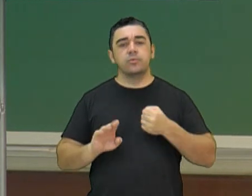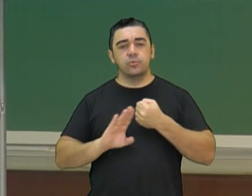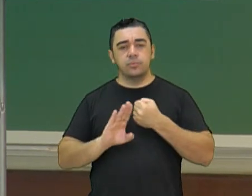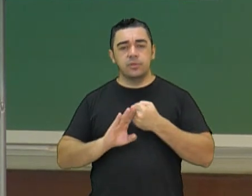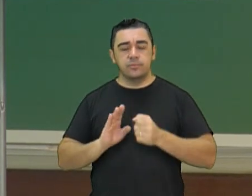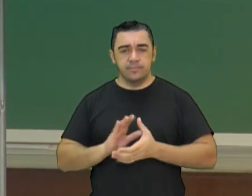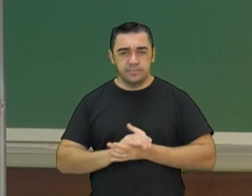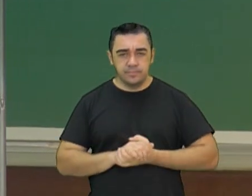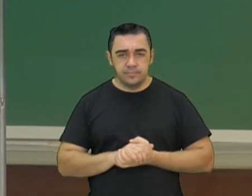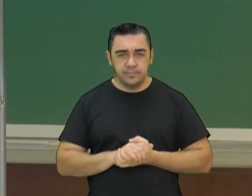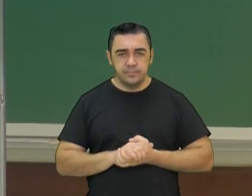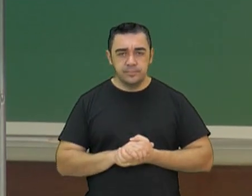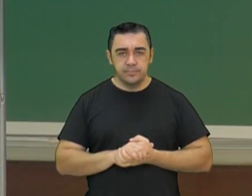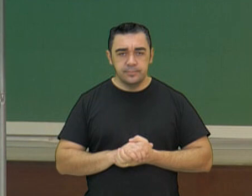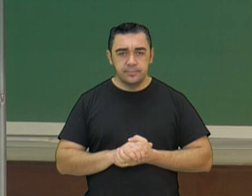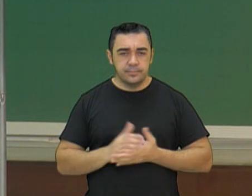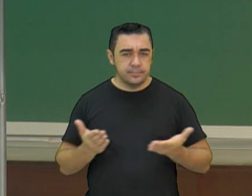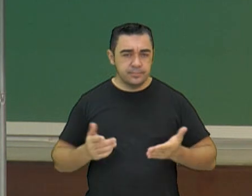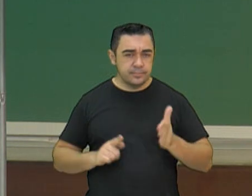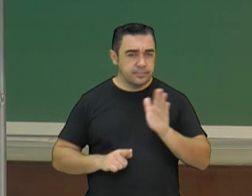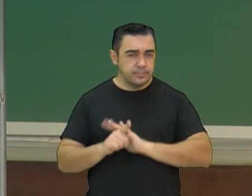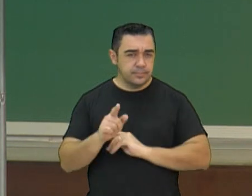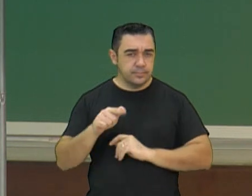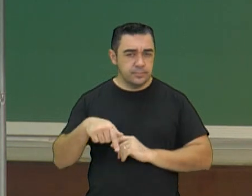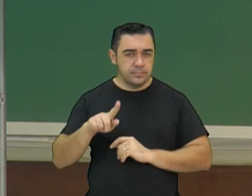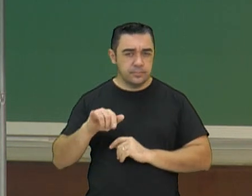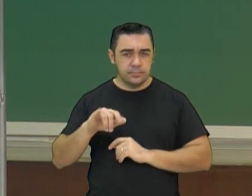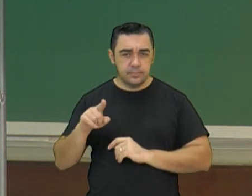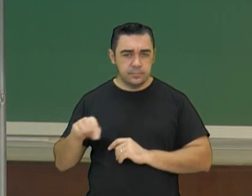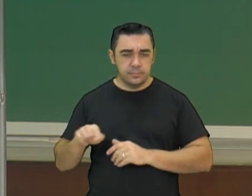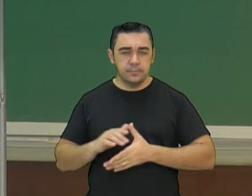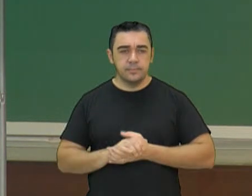substantivo. Então, vamos para um quiz agora.